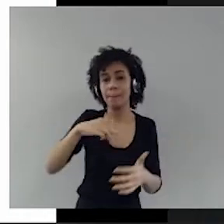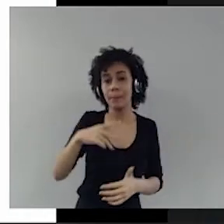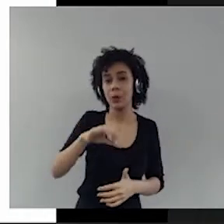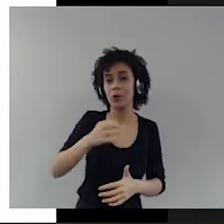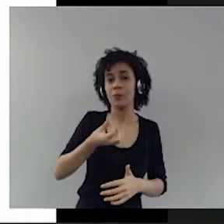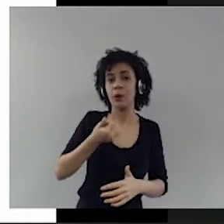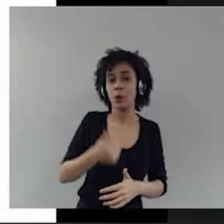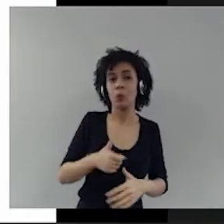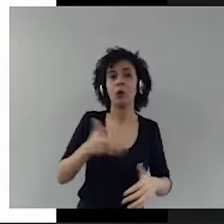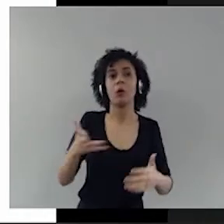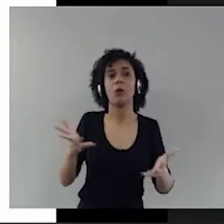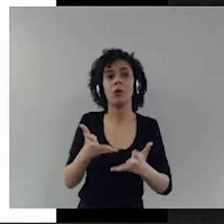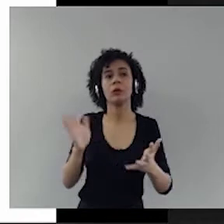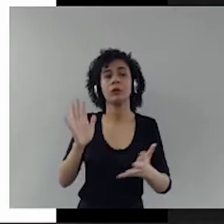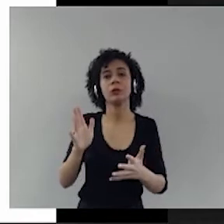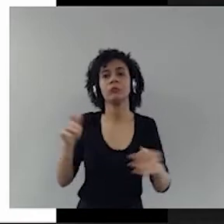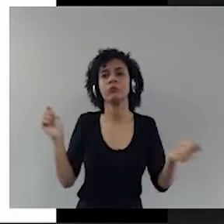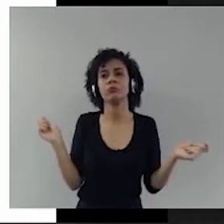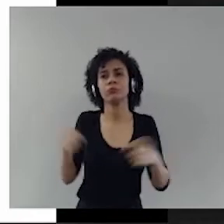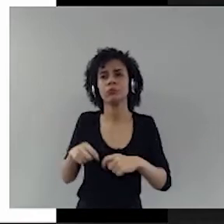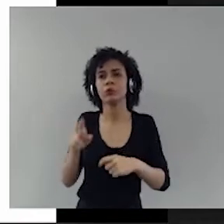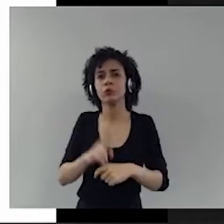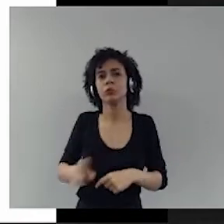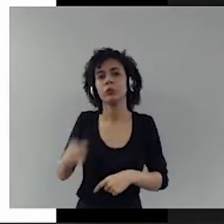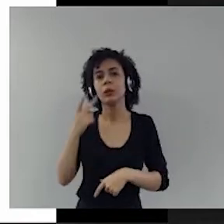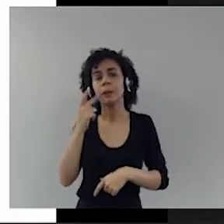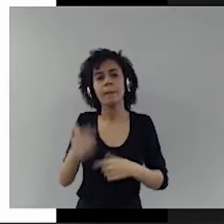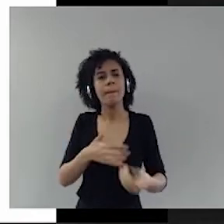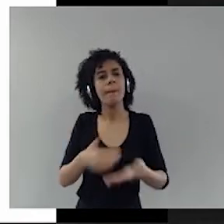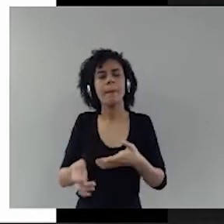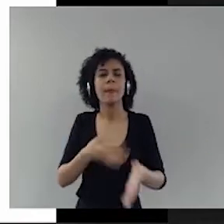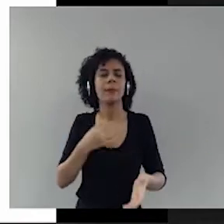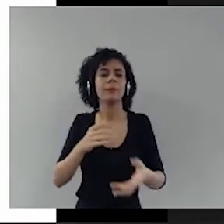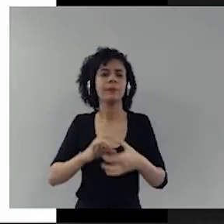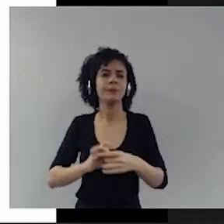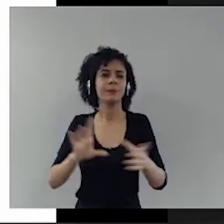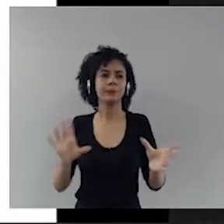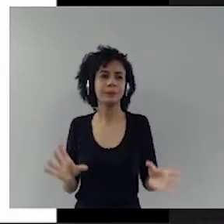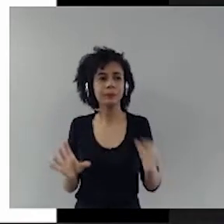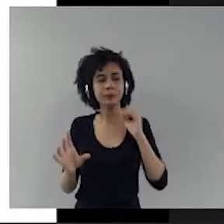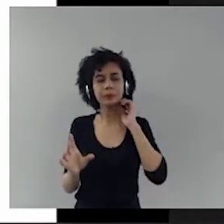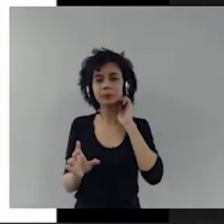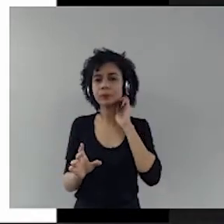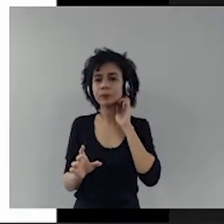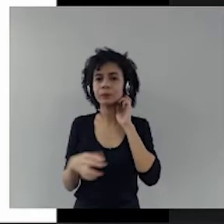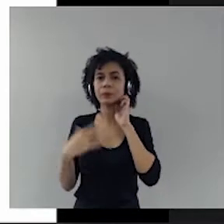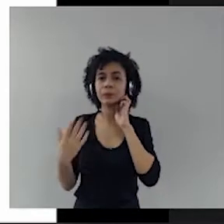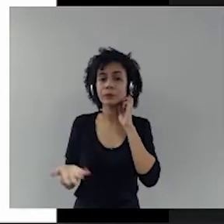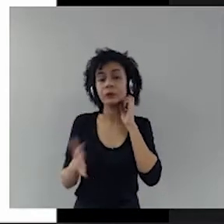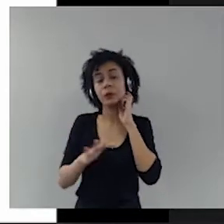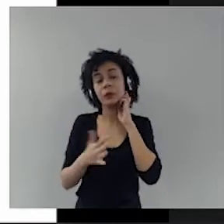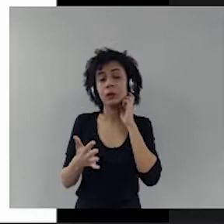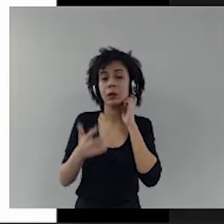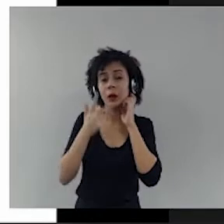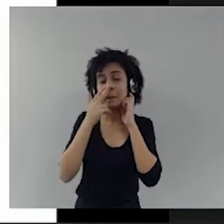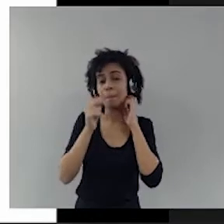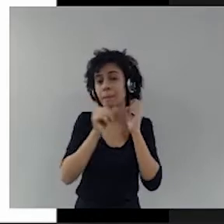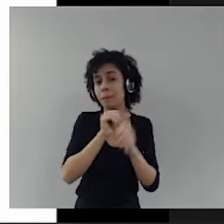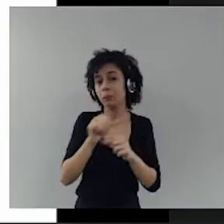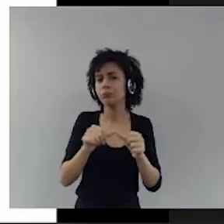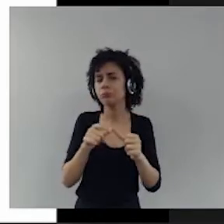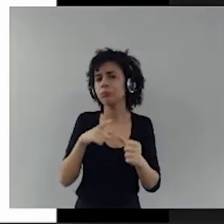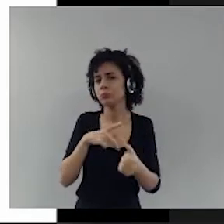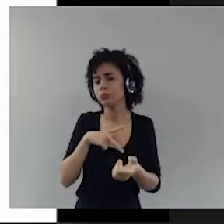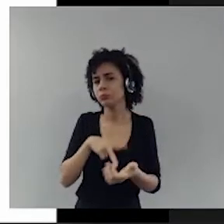a mp 961 passa a poder ser utilizada para qualquer licitação então essa talvez seja uma mudança